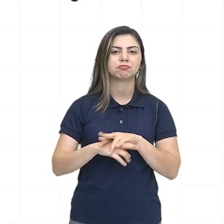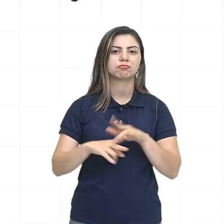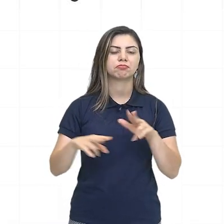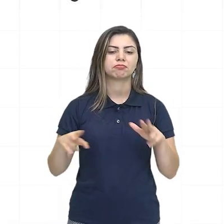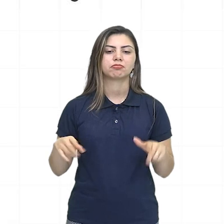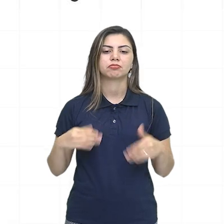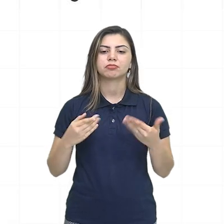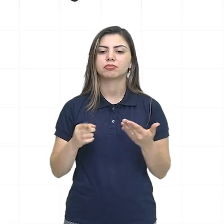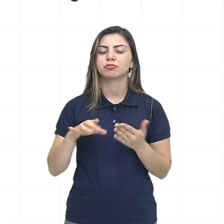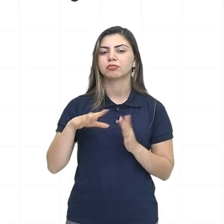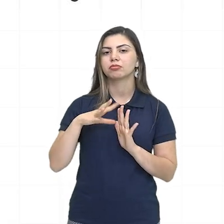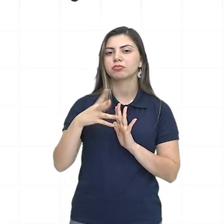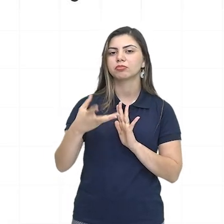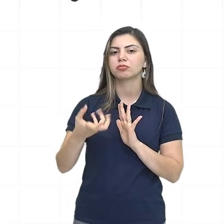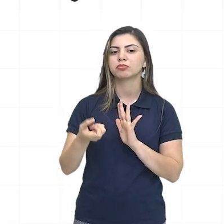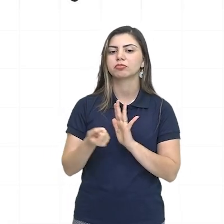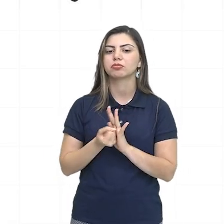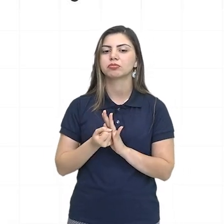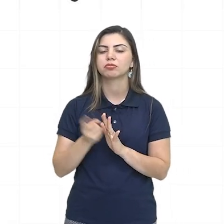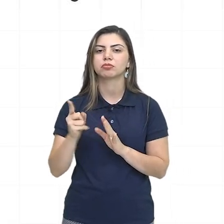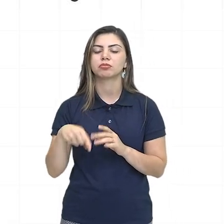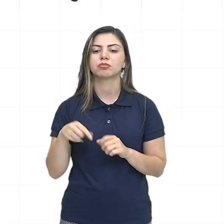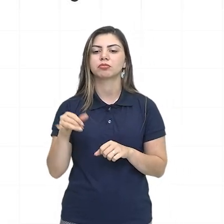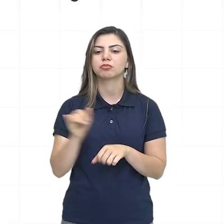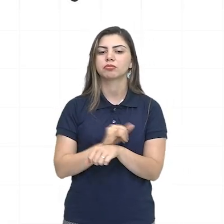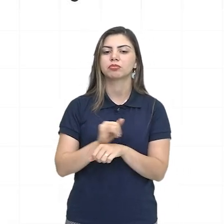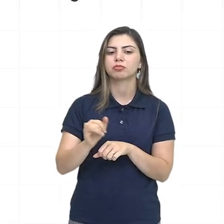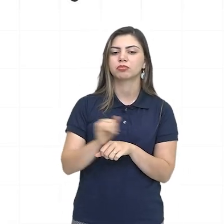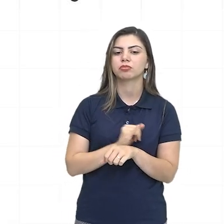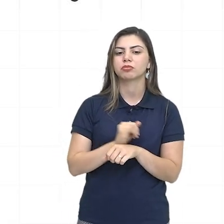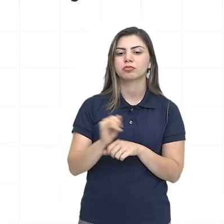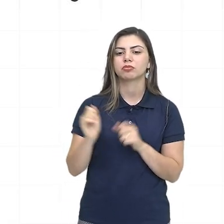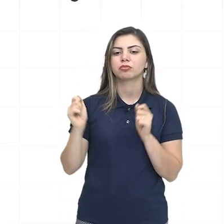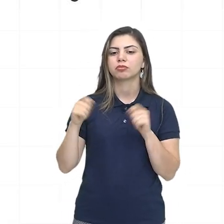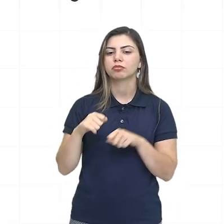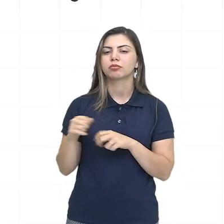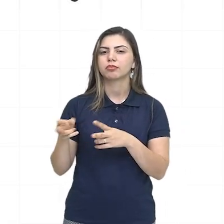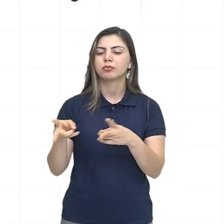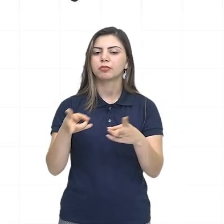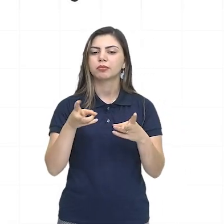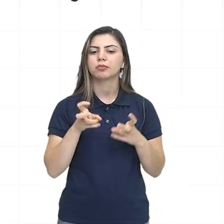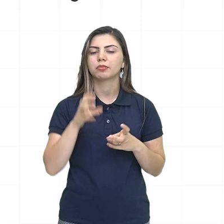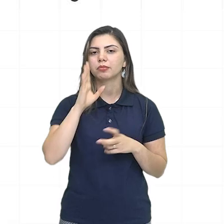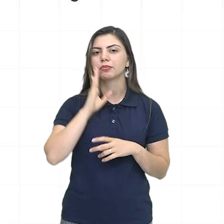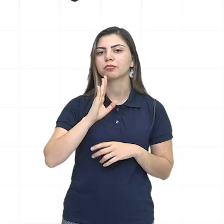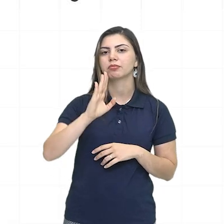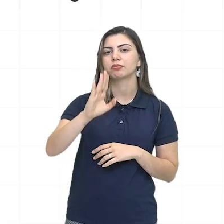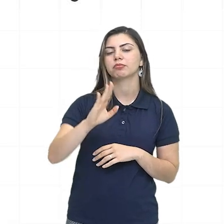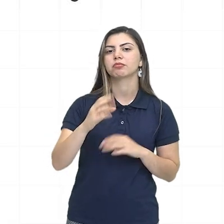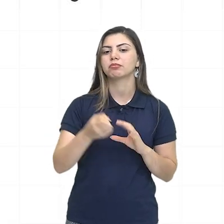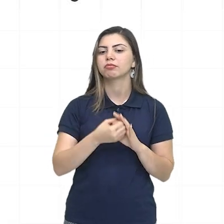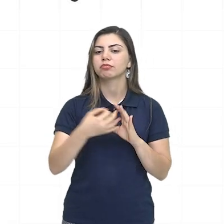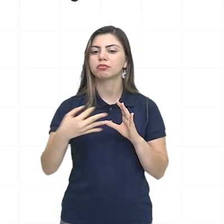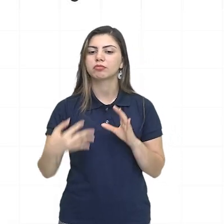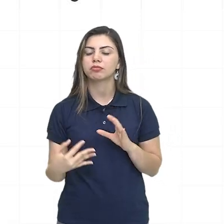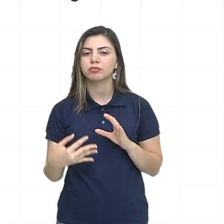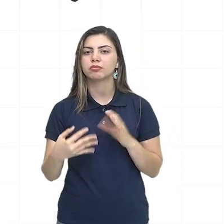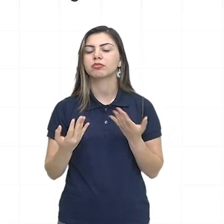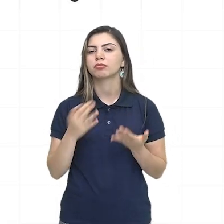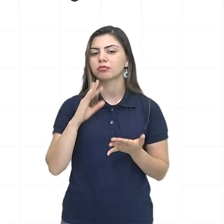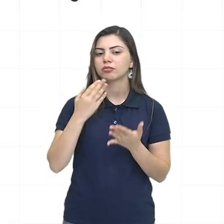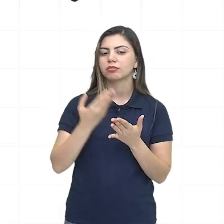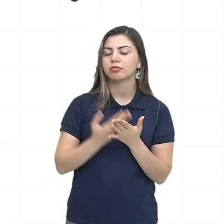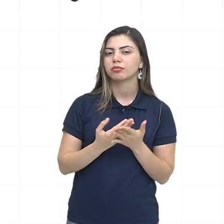os símbolos são uma maneira de tornar palpável e visível as ideias e as